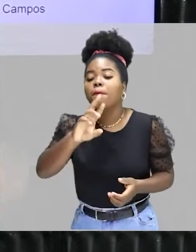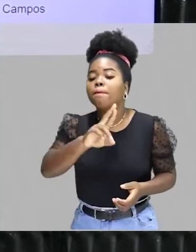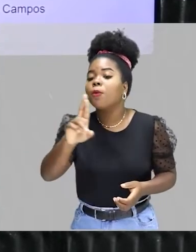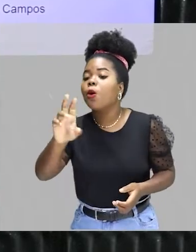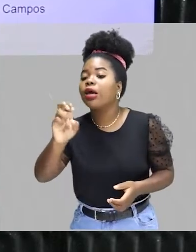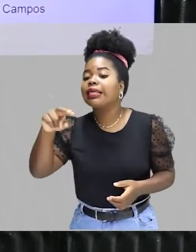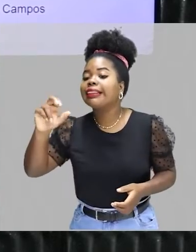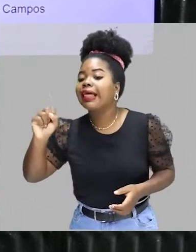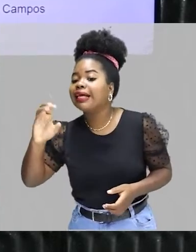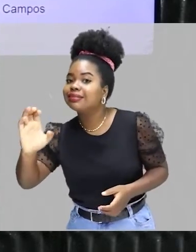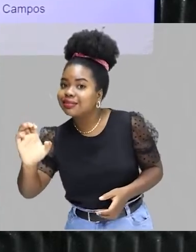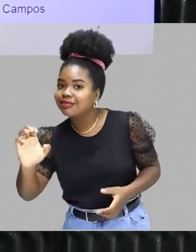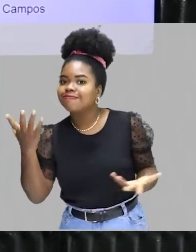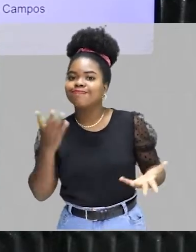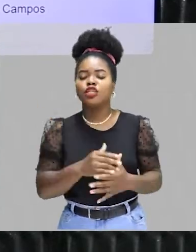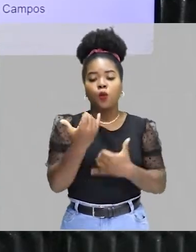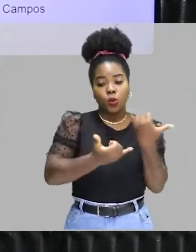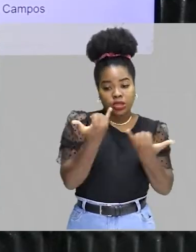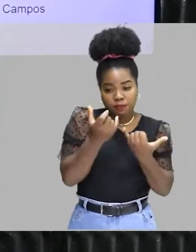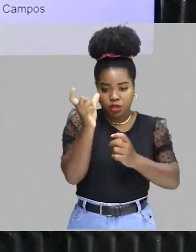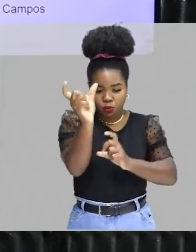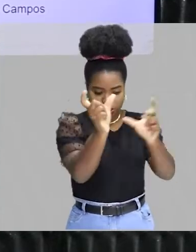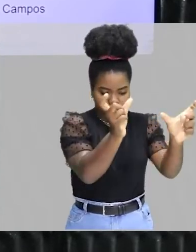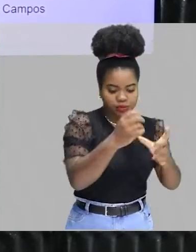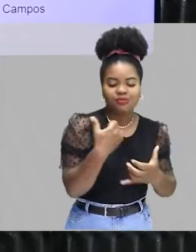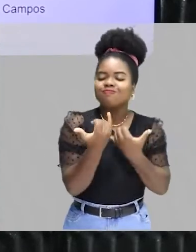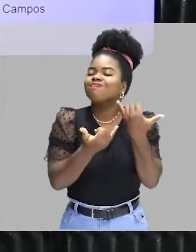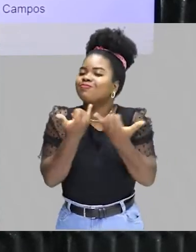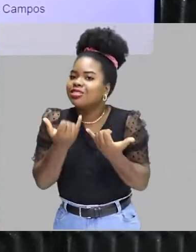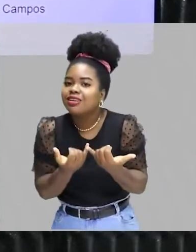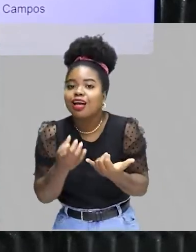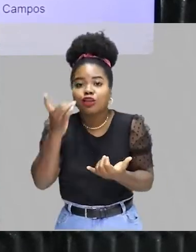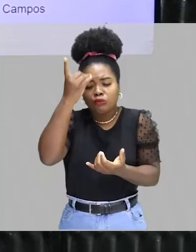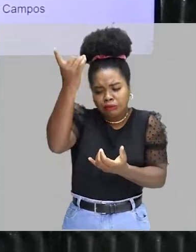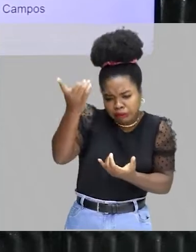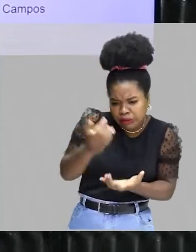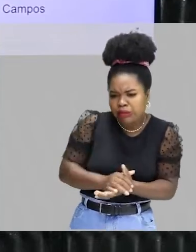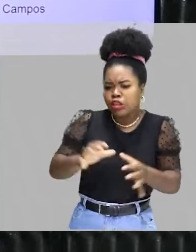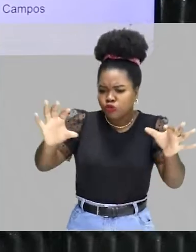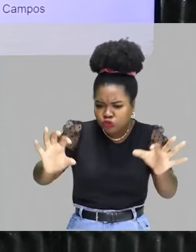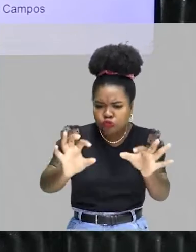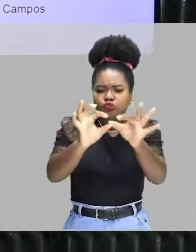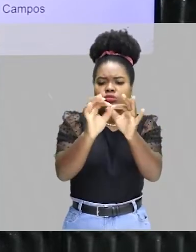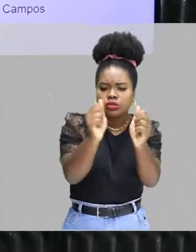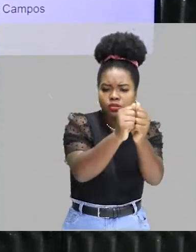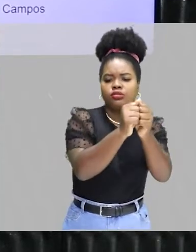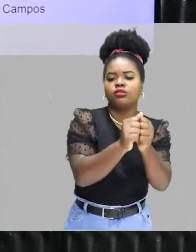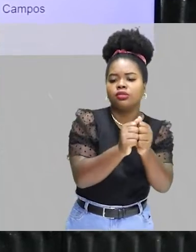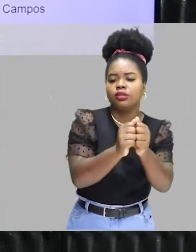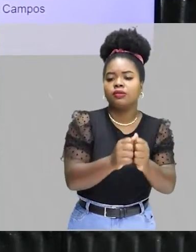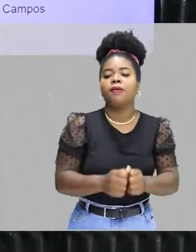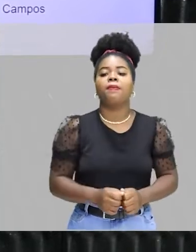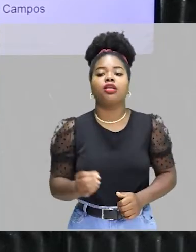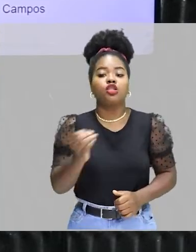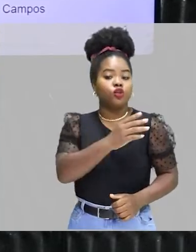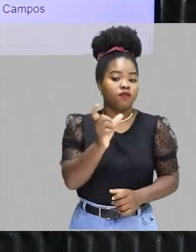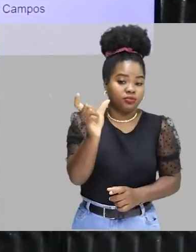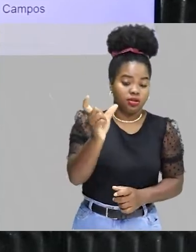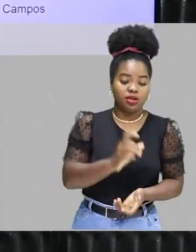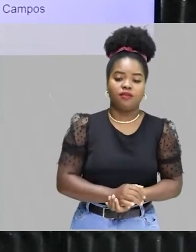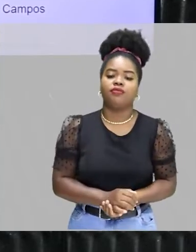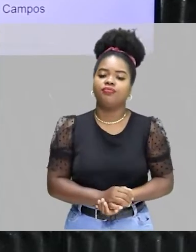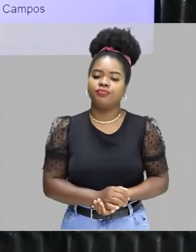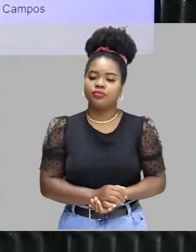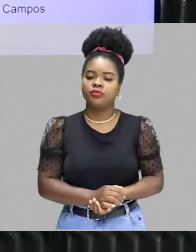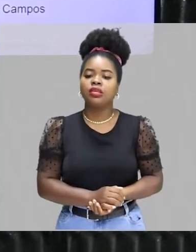ele brinca com essas duas palavras, inclusive criando, juntando-as para formar outras palavras. Isso aqui, gente, é uma problematização.